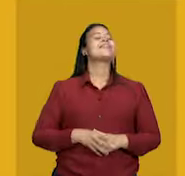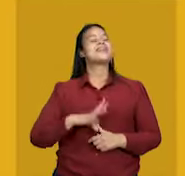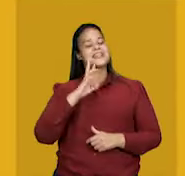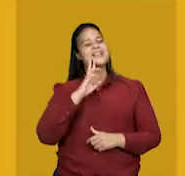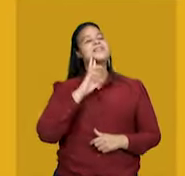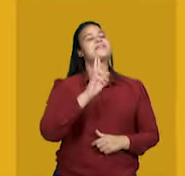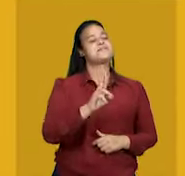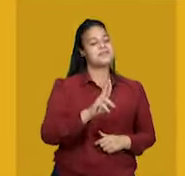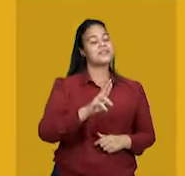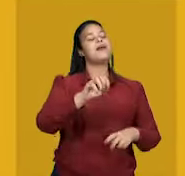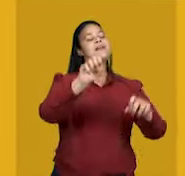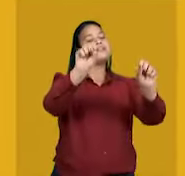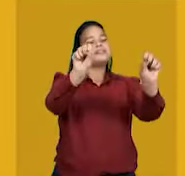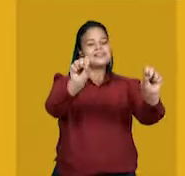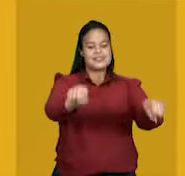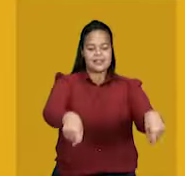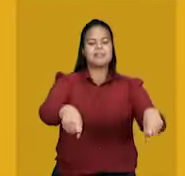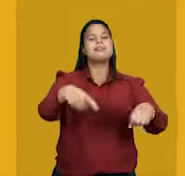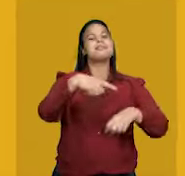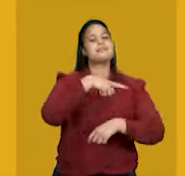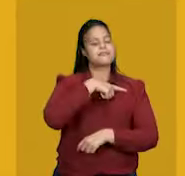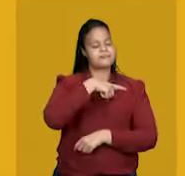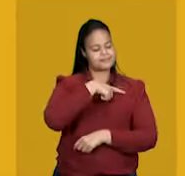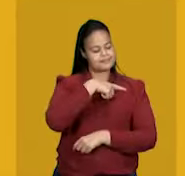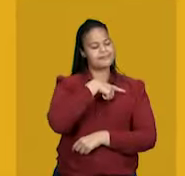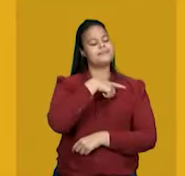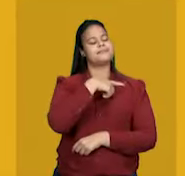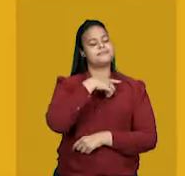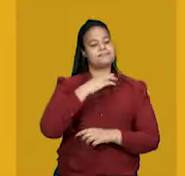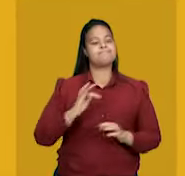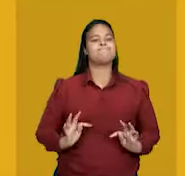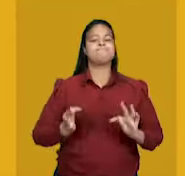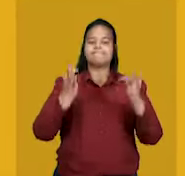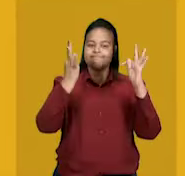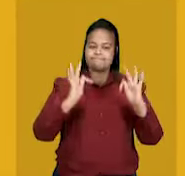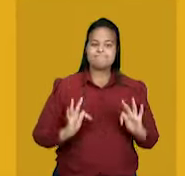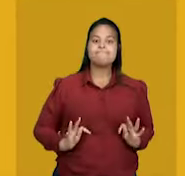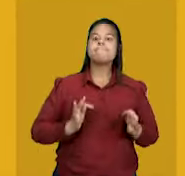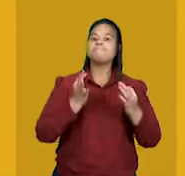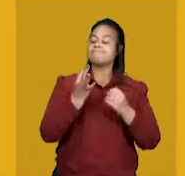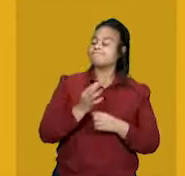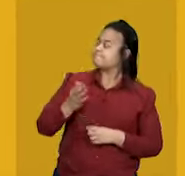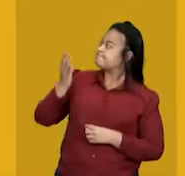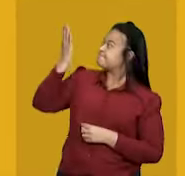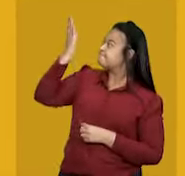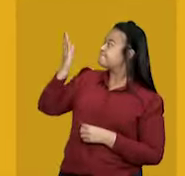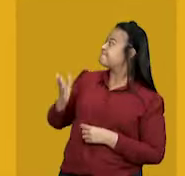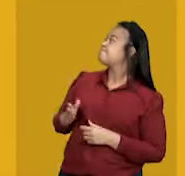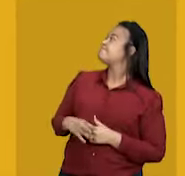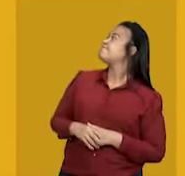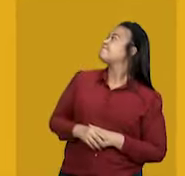você que sim, aqui tem tecnologia na